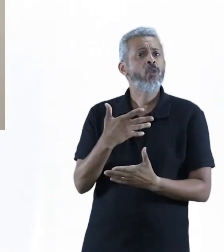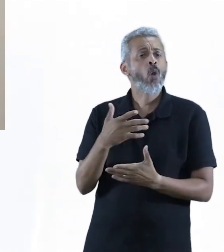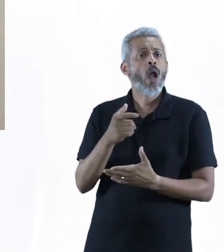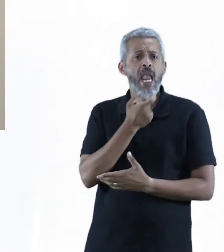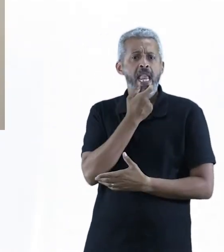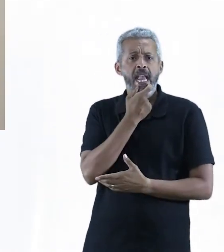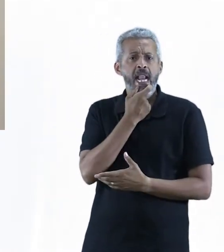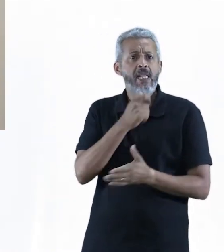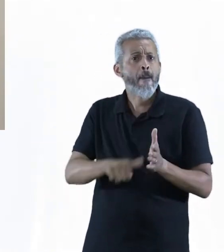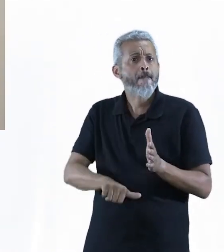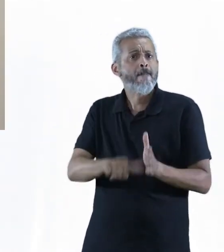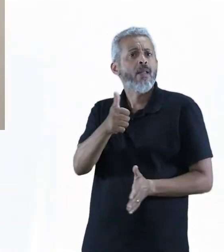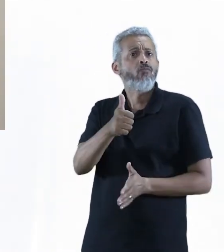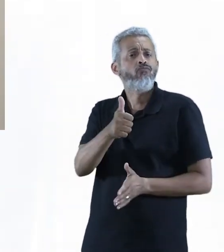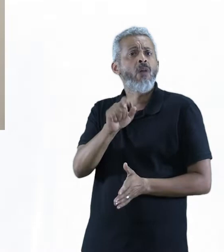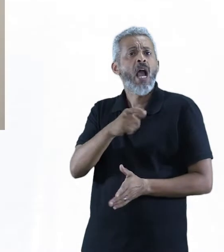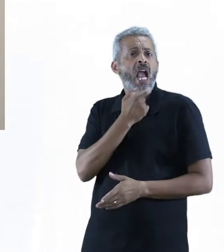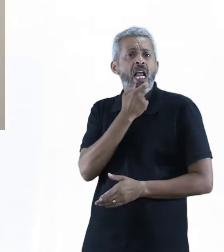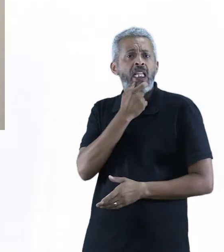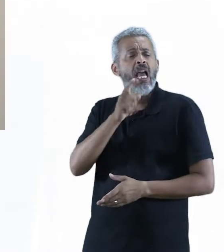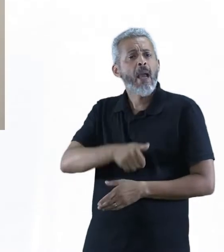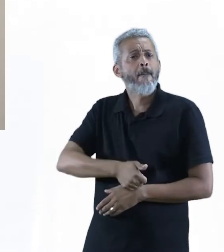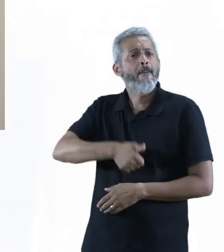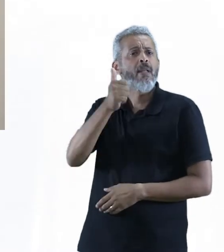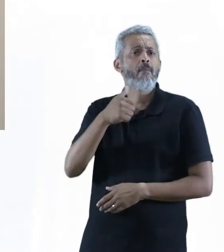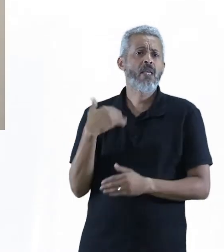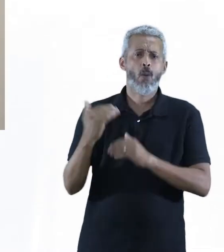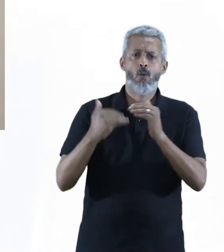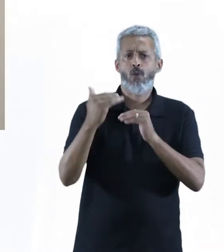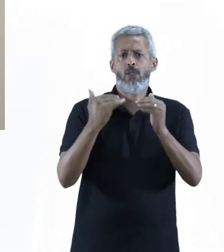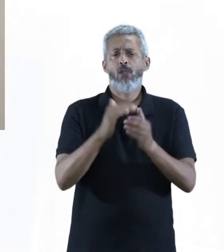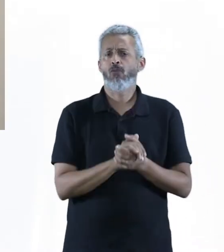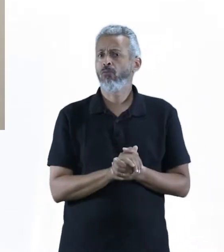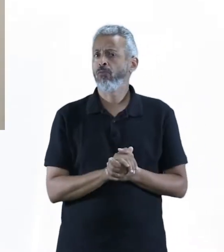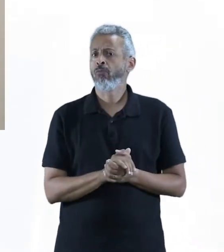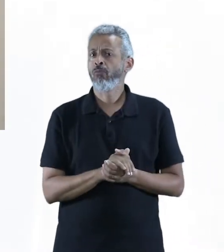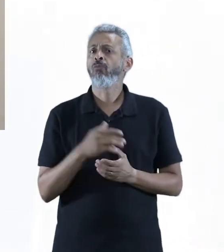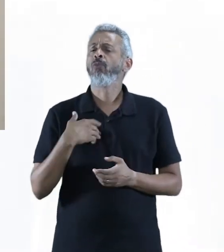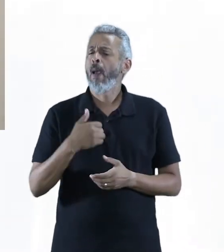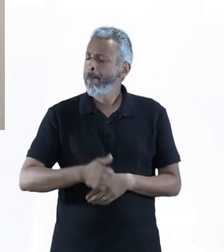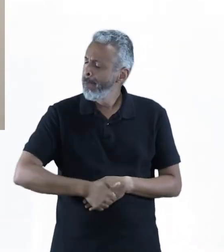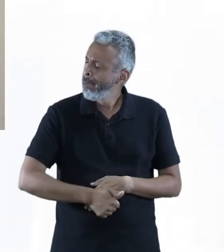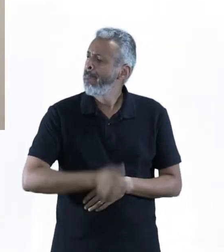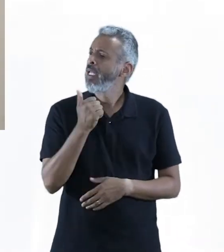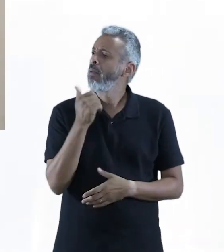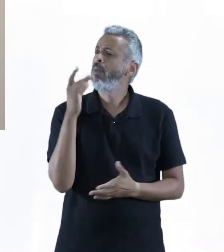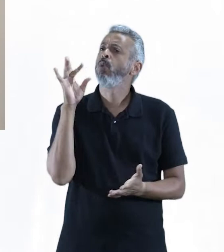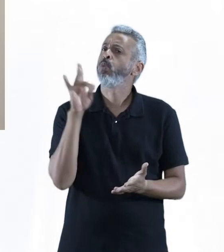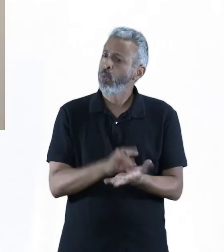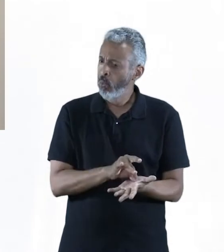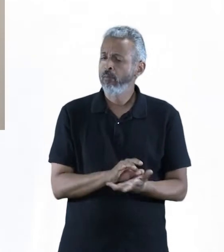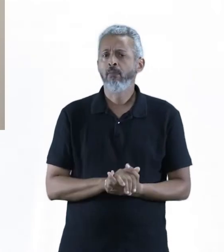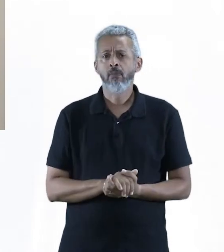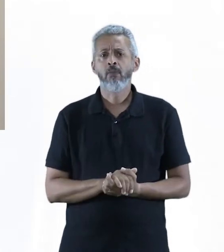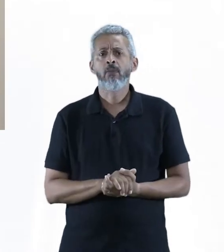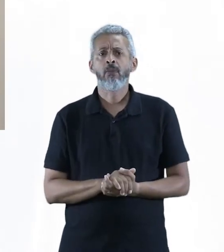assim pioneirismo inglês? Certo, a Inglaterra foi a pioneira nesse processo. E pioneira mesmo. Eu posso